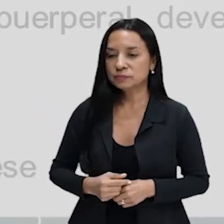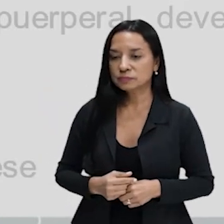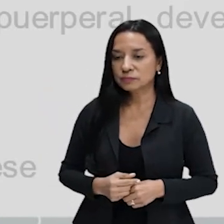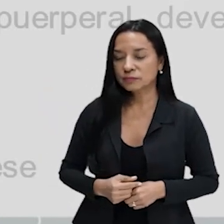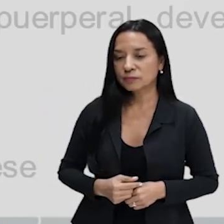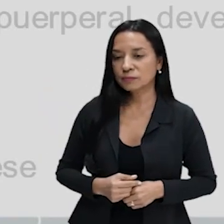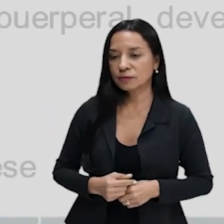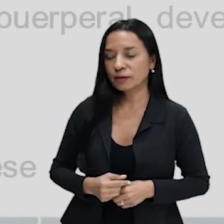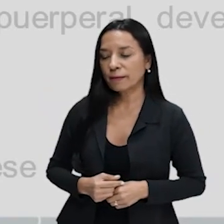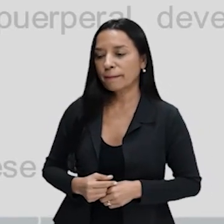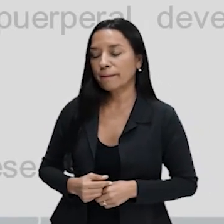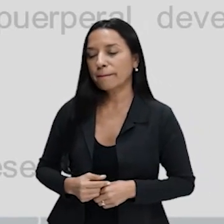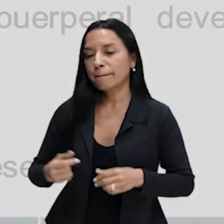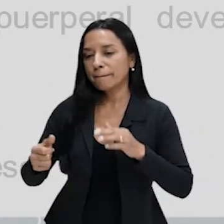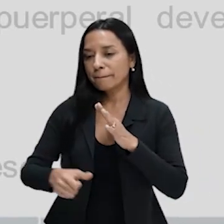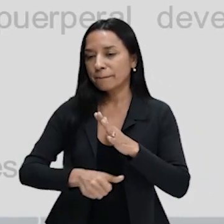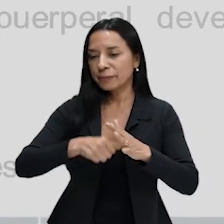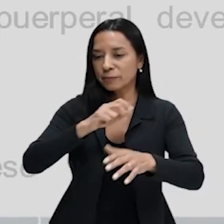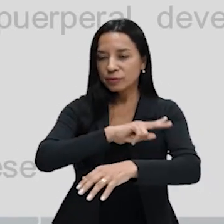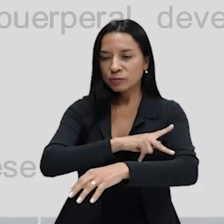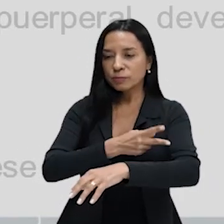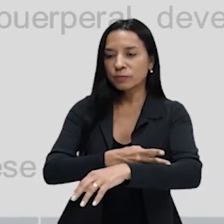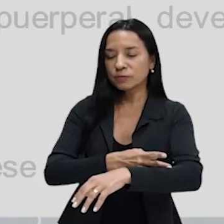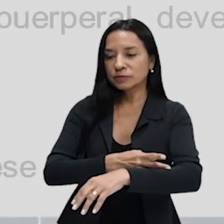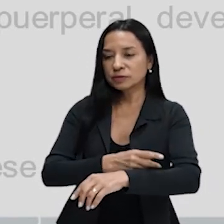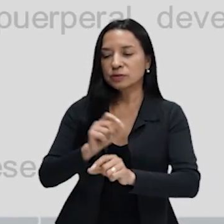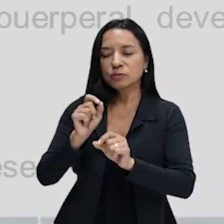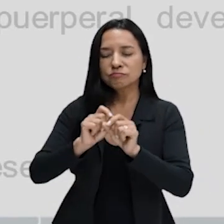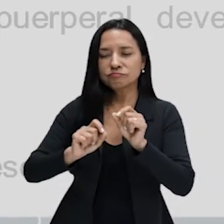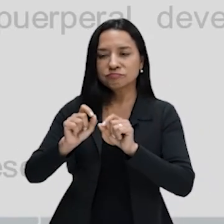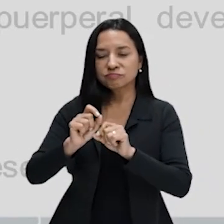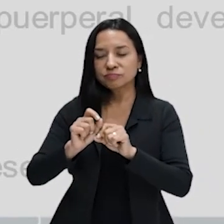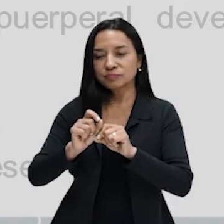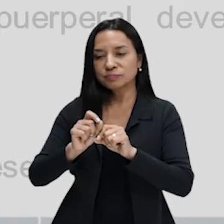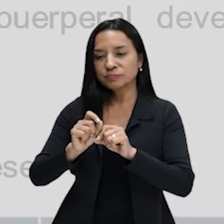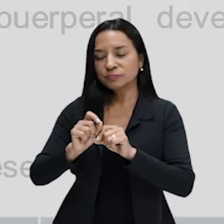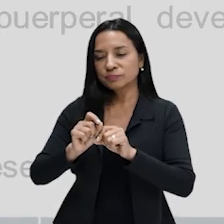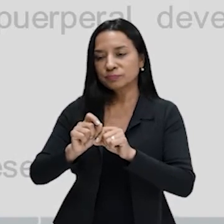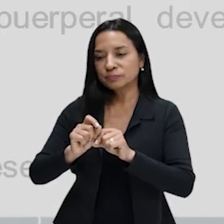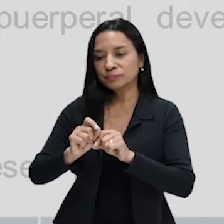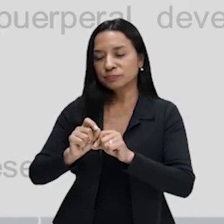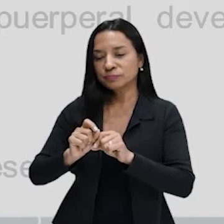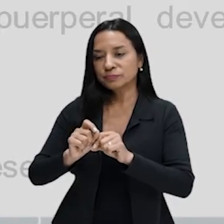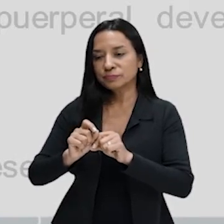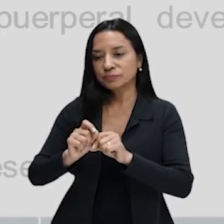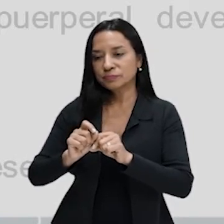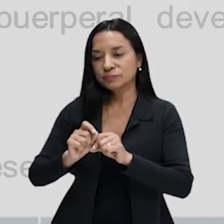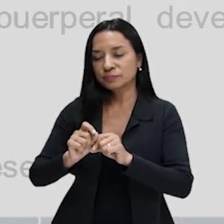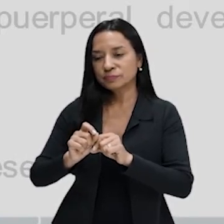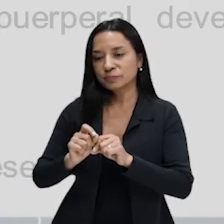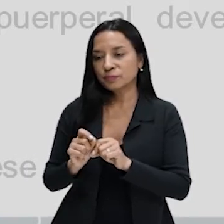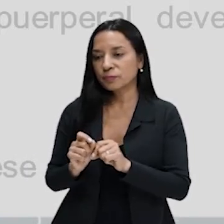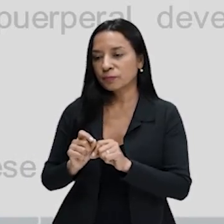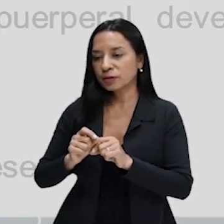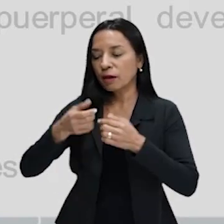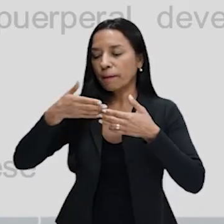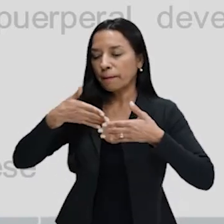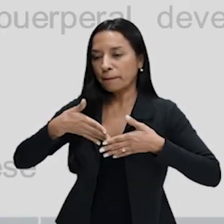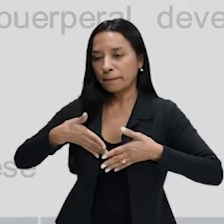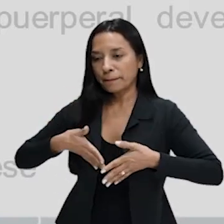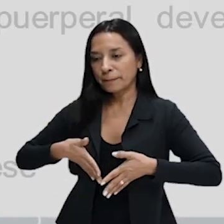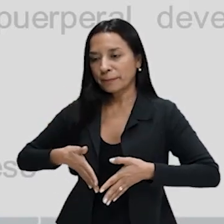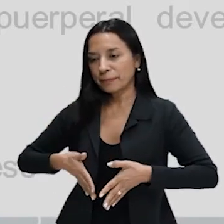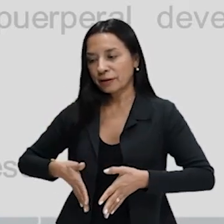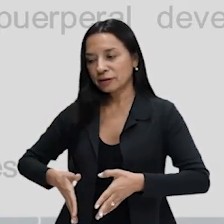A hipótese número 1 que ele levantou, né, é que foi o seguinte: dar à luz deitada